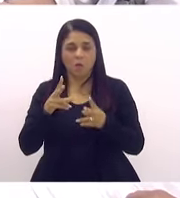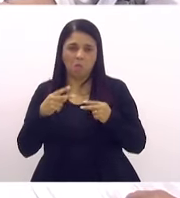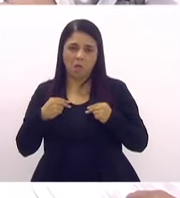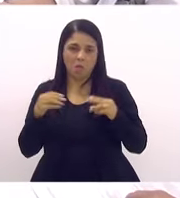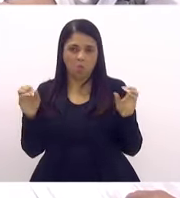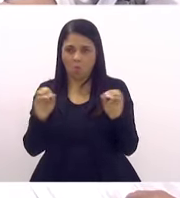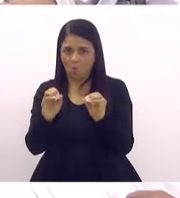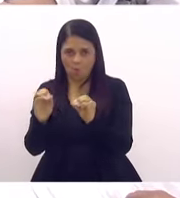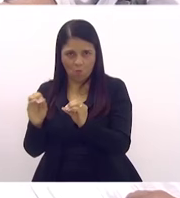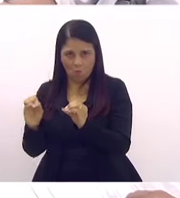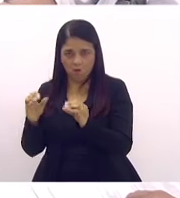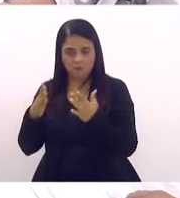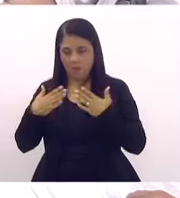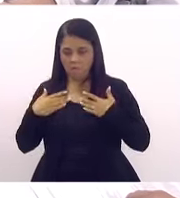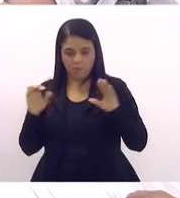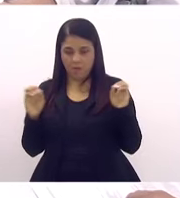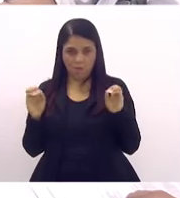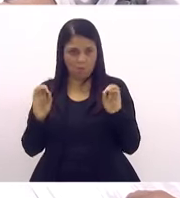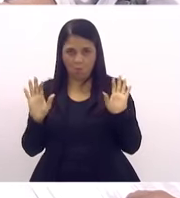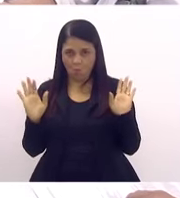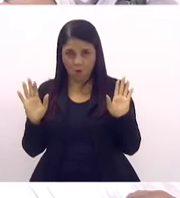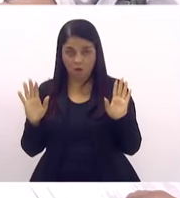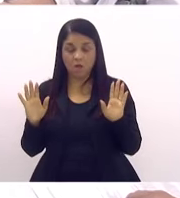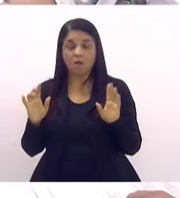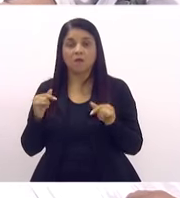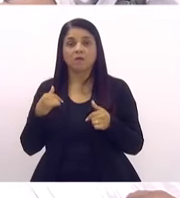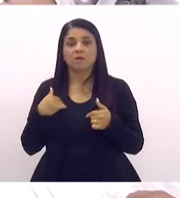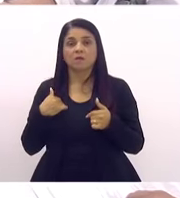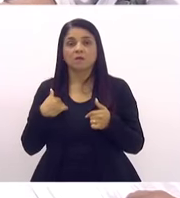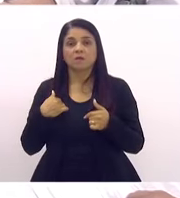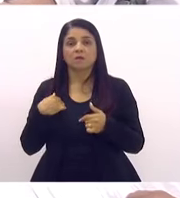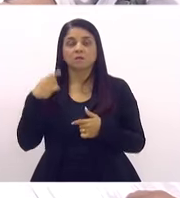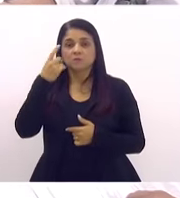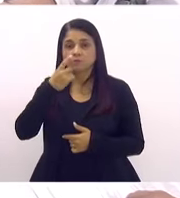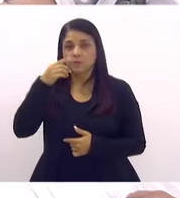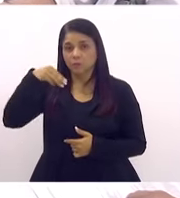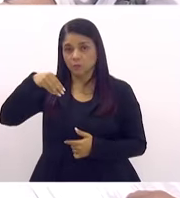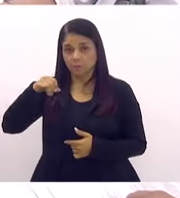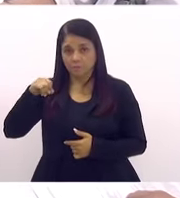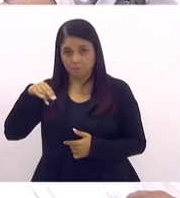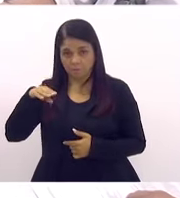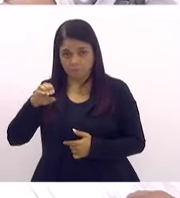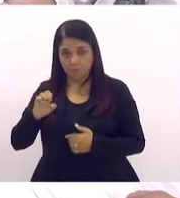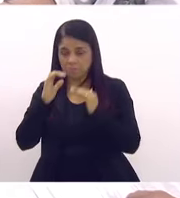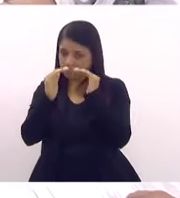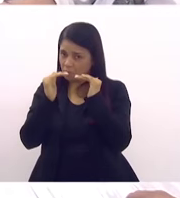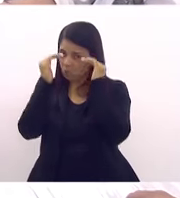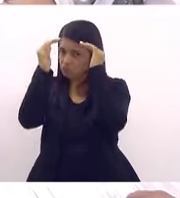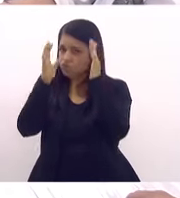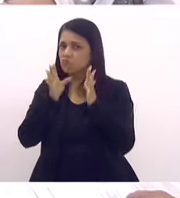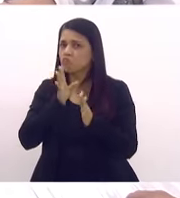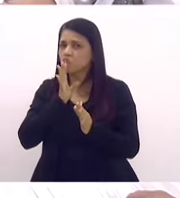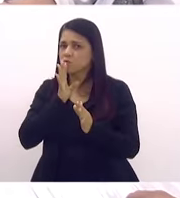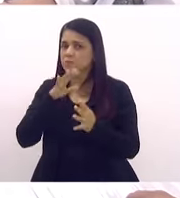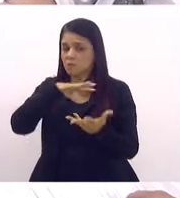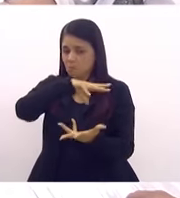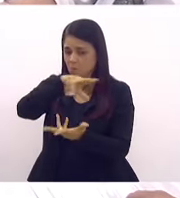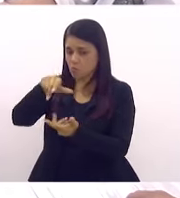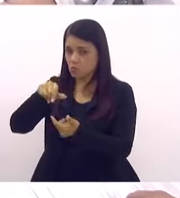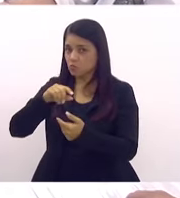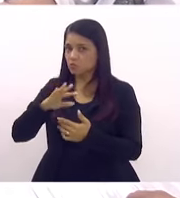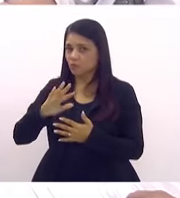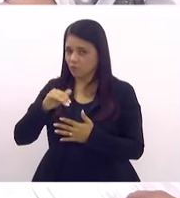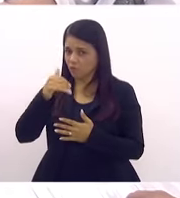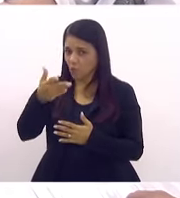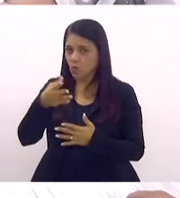demais colegas, nem a mim mesmo, mas que o deputado Mink é uma autoridade reconhecida internacionalmente sobre o